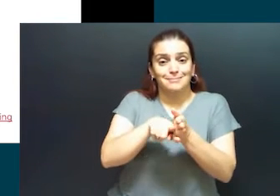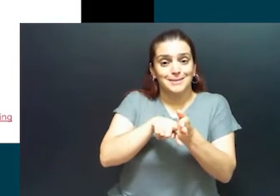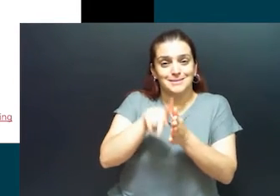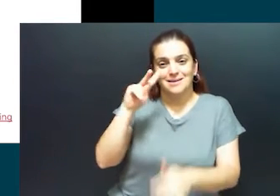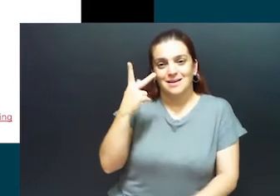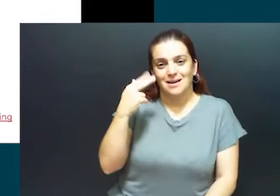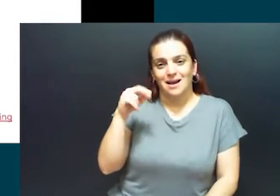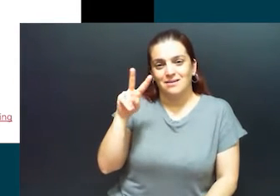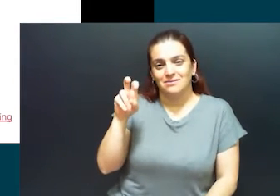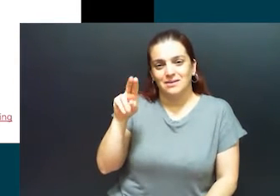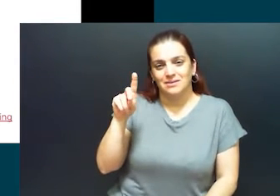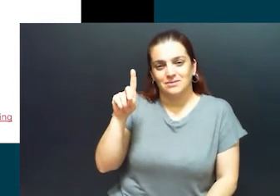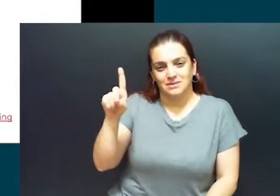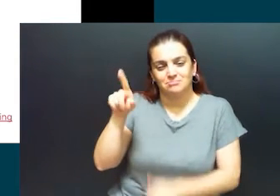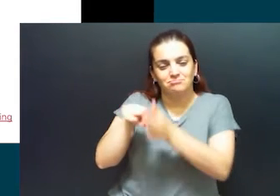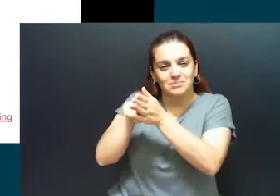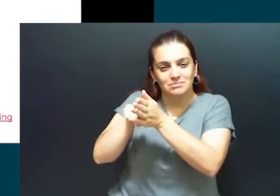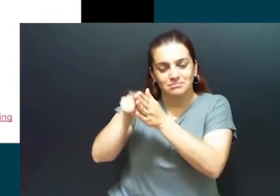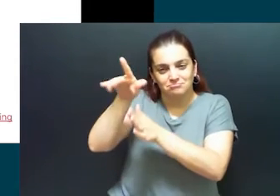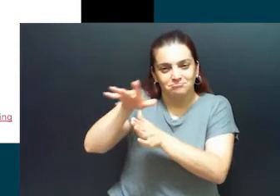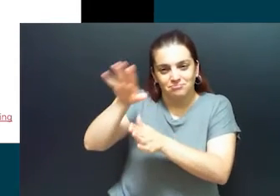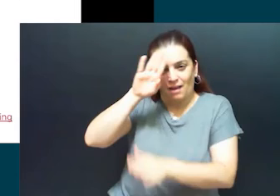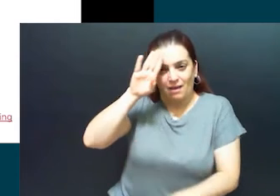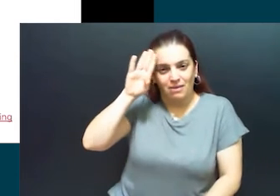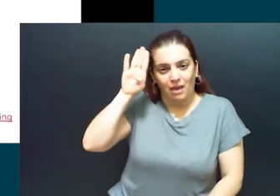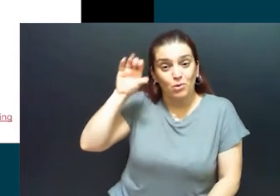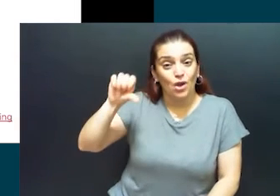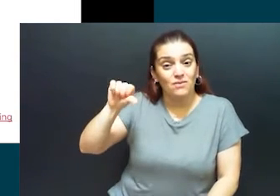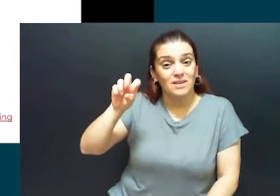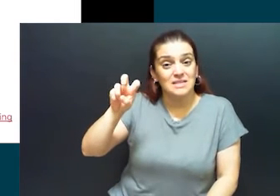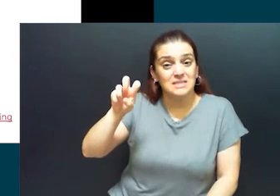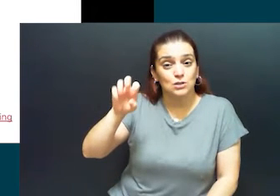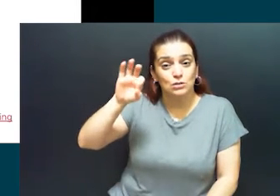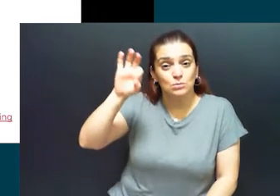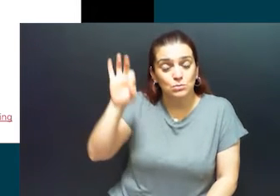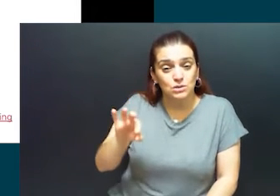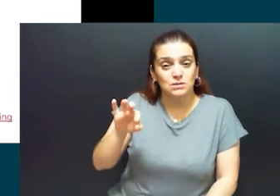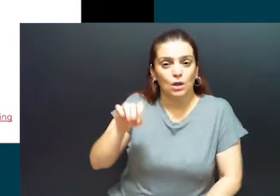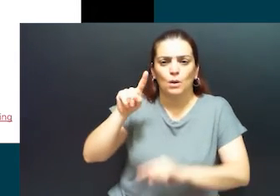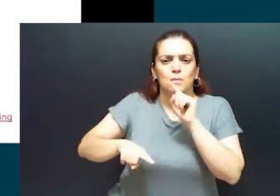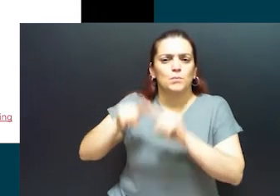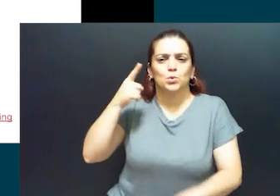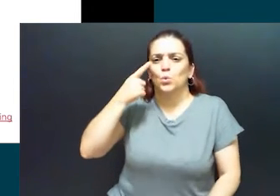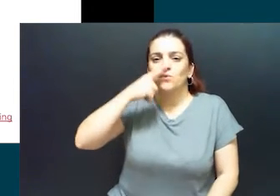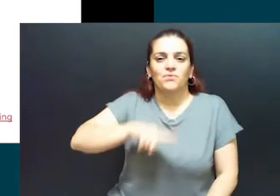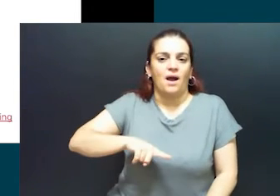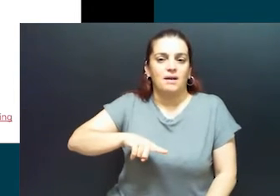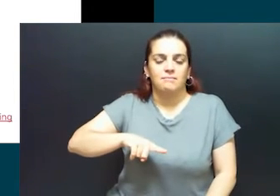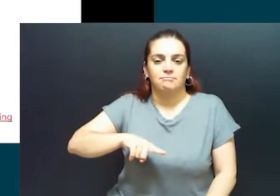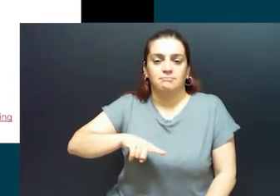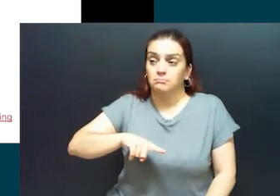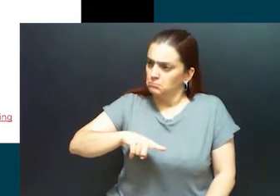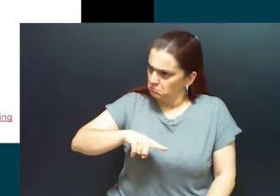Harvard Business School, né, 95% dos novos produtos falham. Esse é um dado muito importante, né,